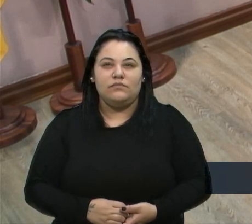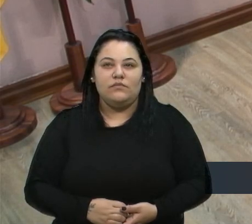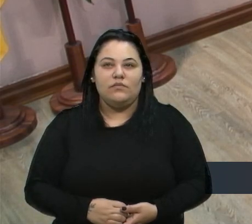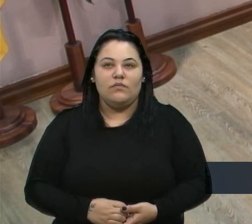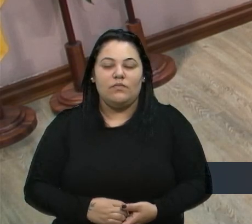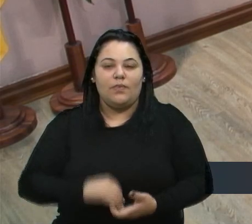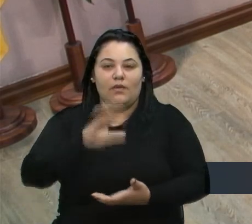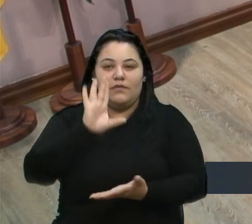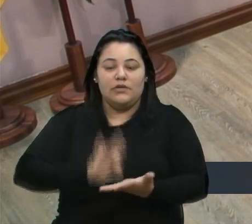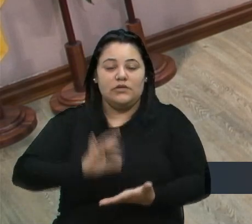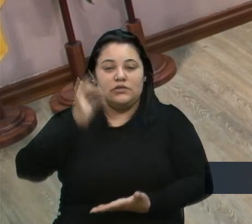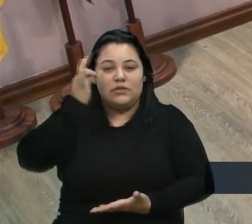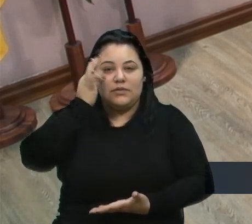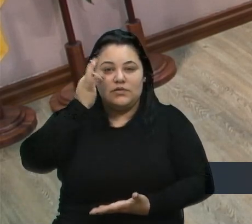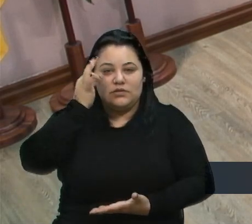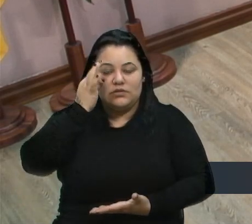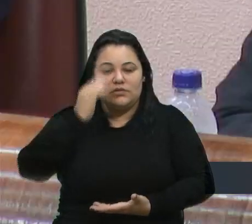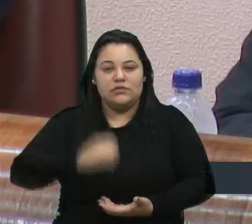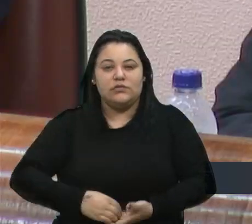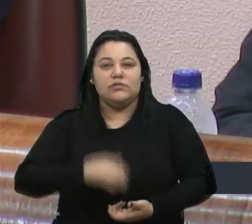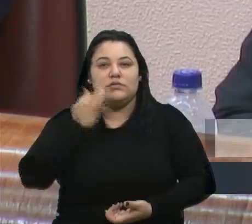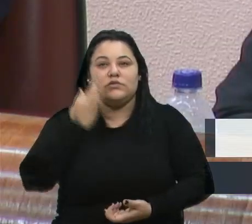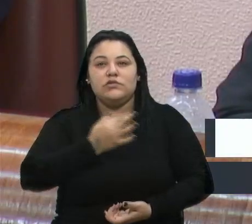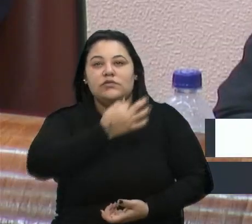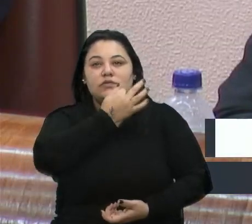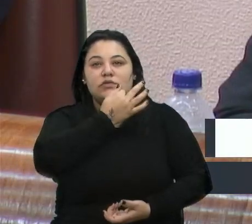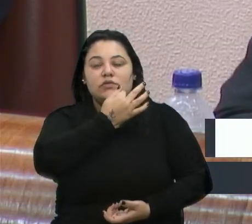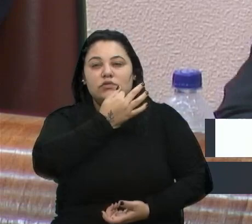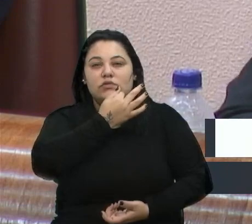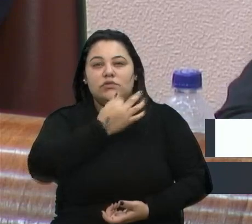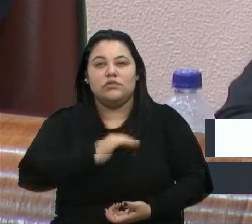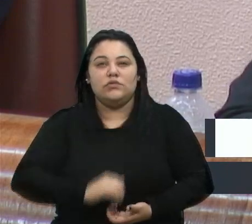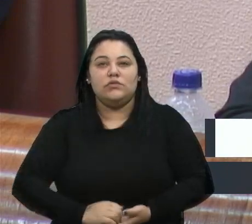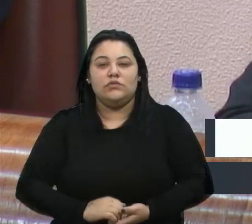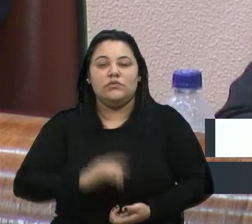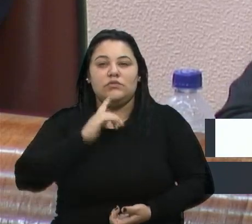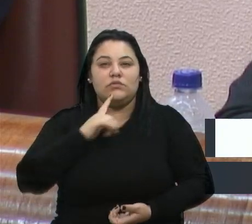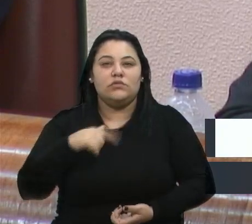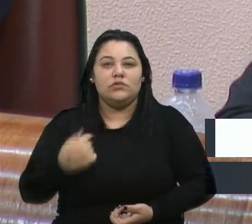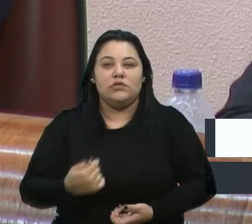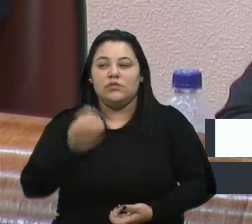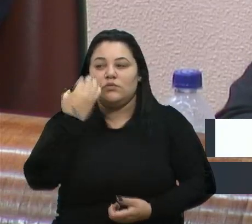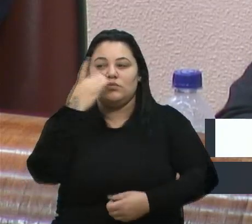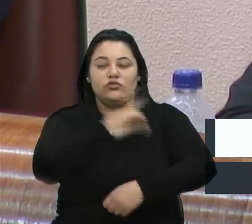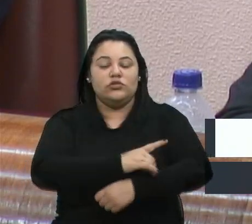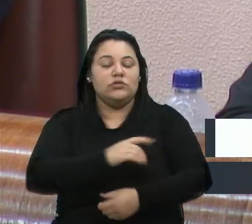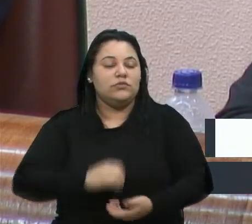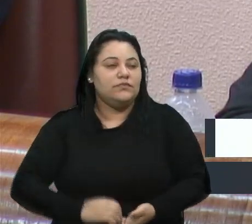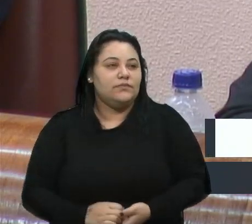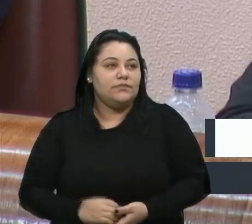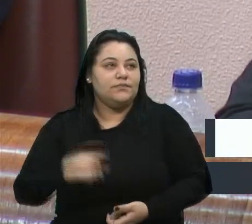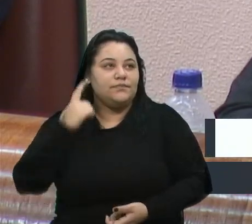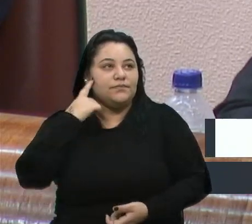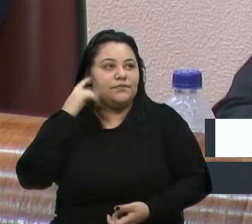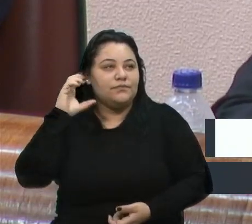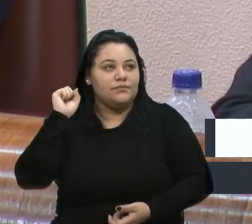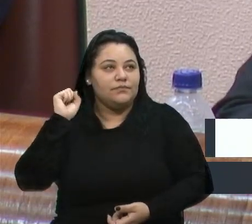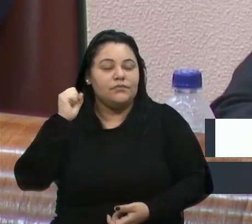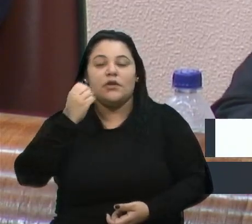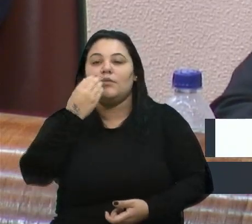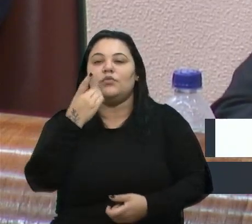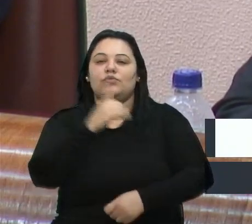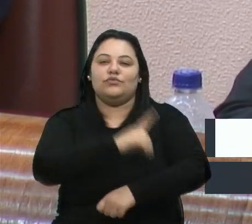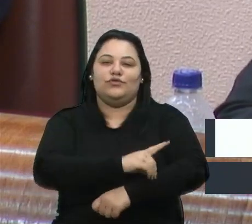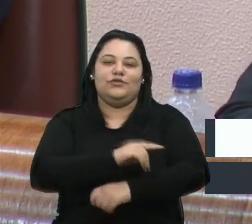Registro em presenças, Tatiane Frisso. Gladys, bom dia. Bom dia, senhor